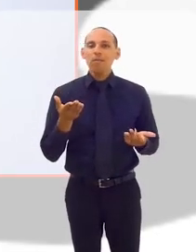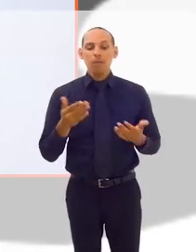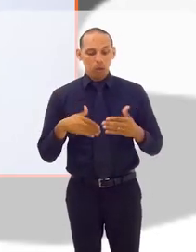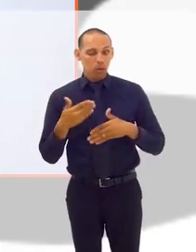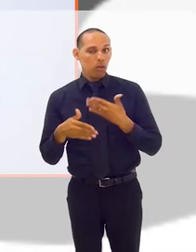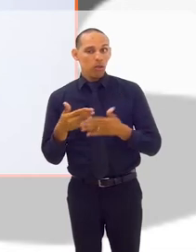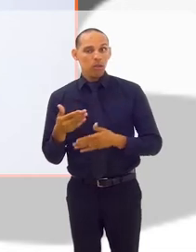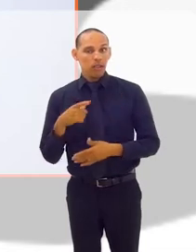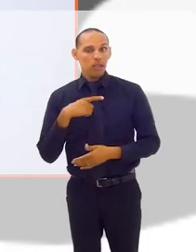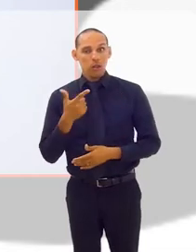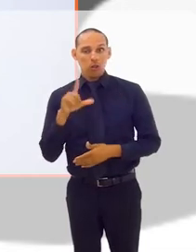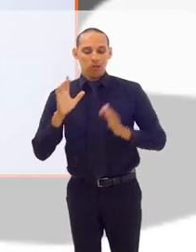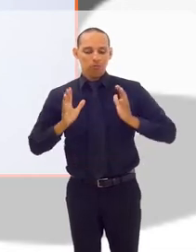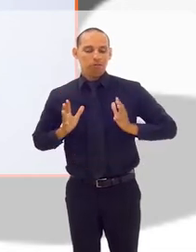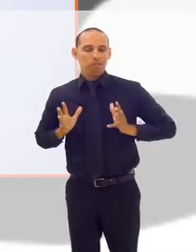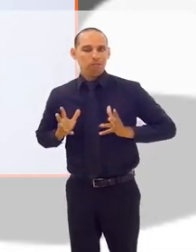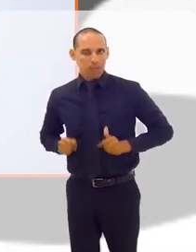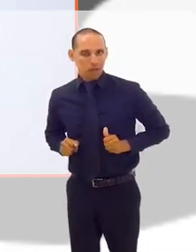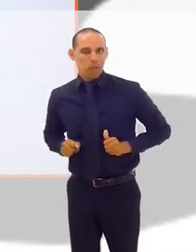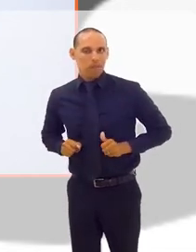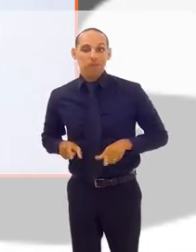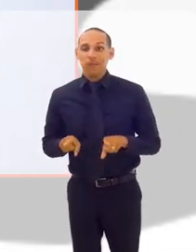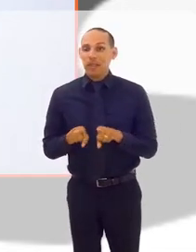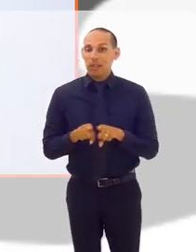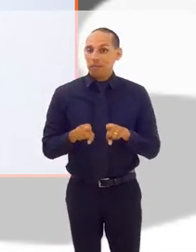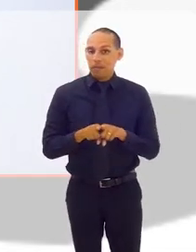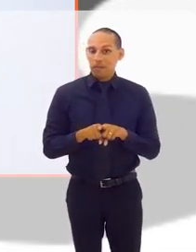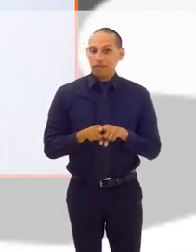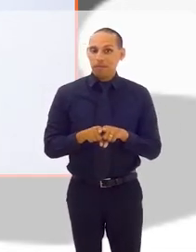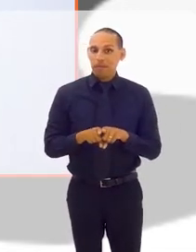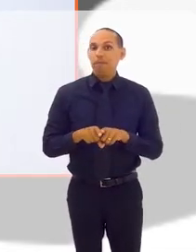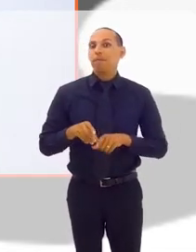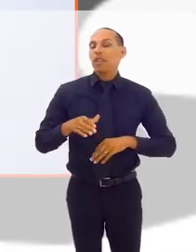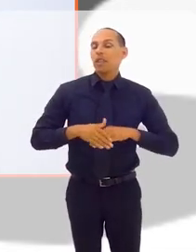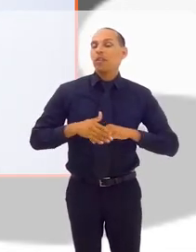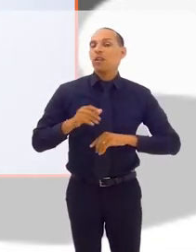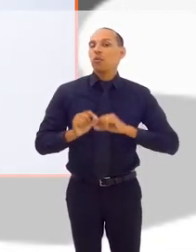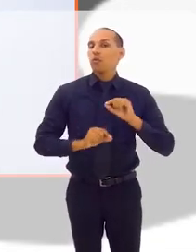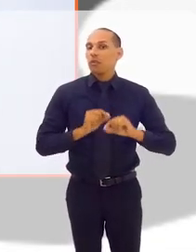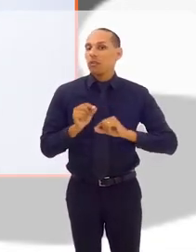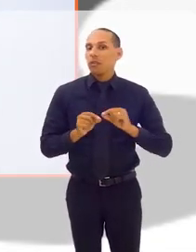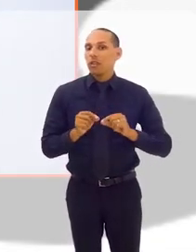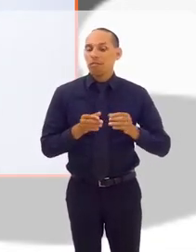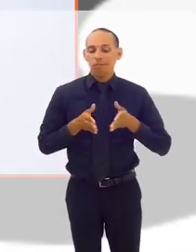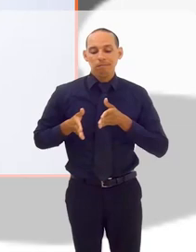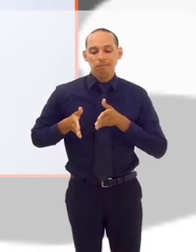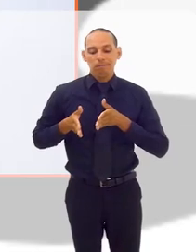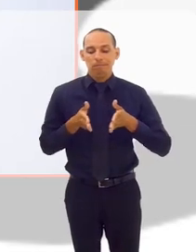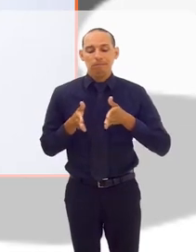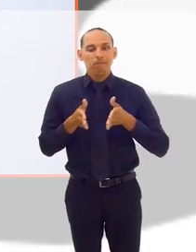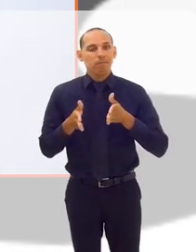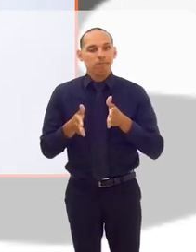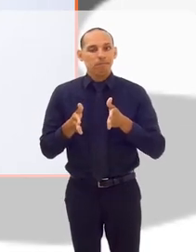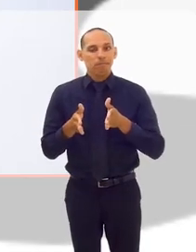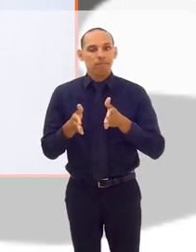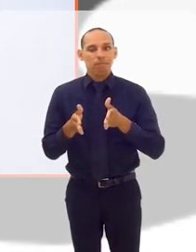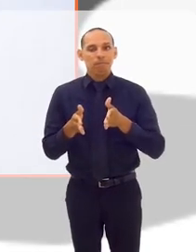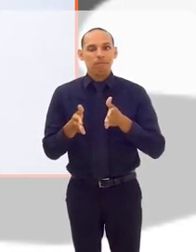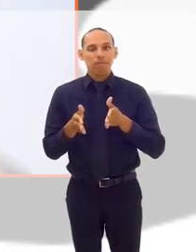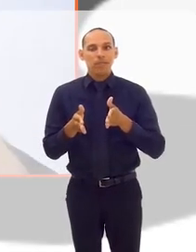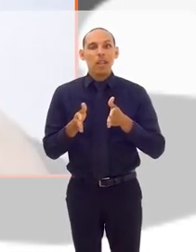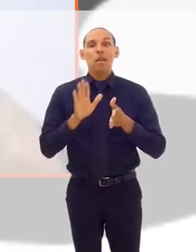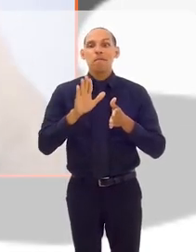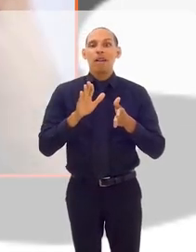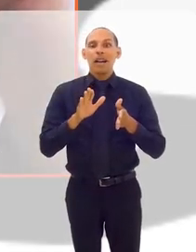esse processo de esterilização, e quando você faz esse trajeto que corta